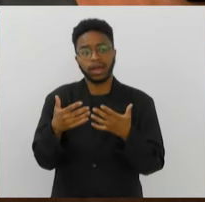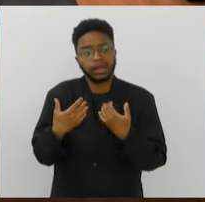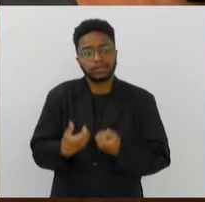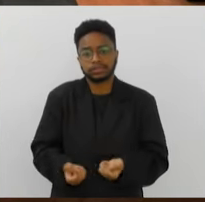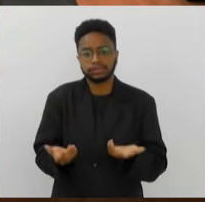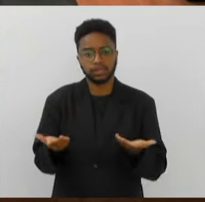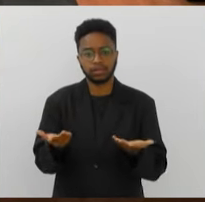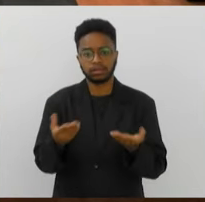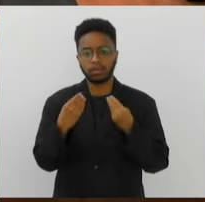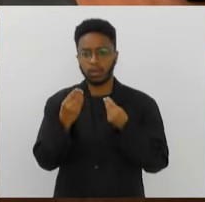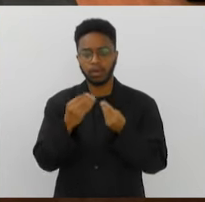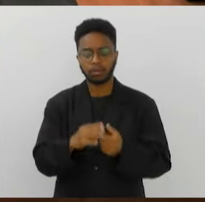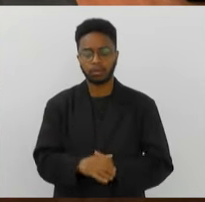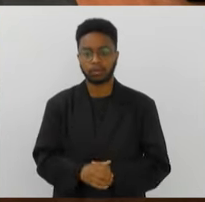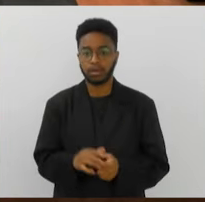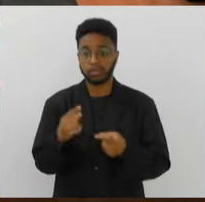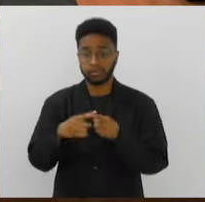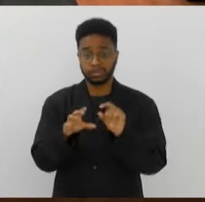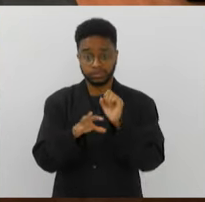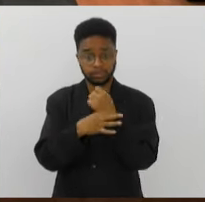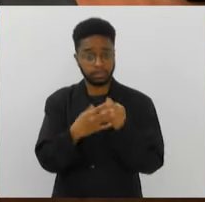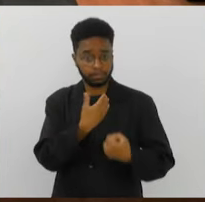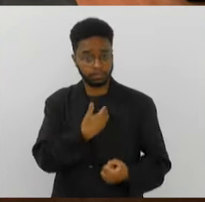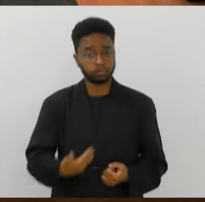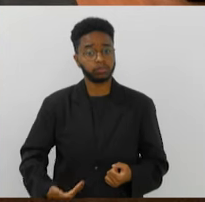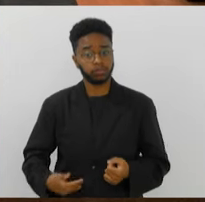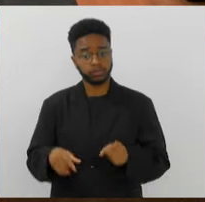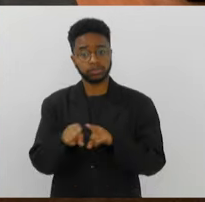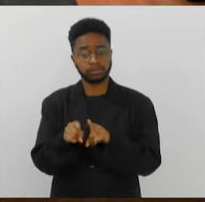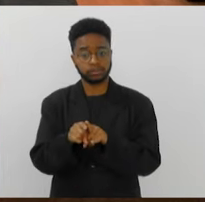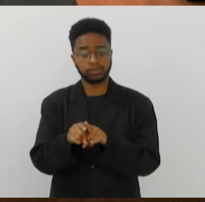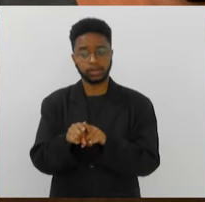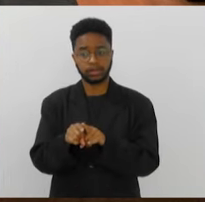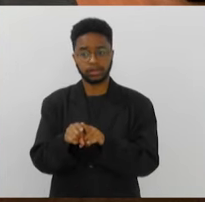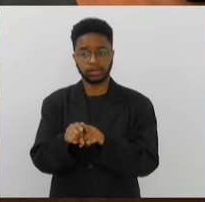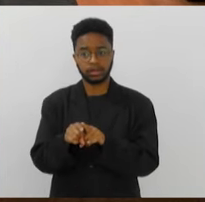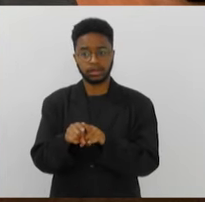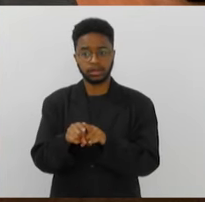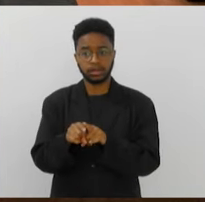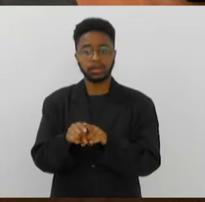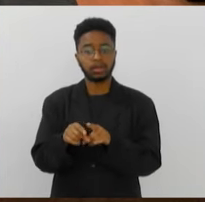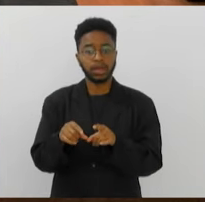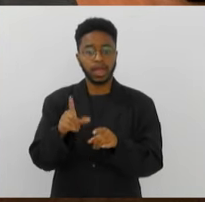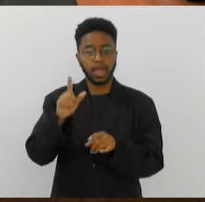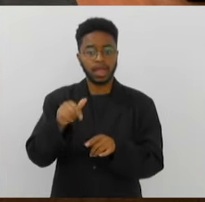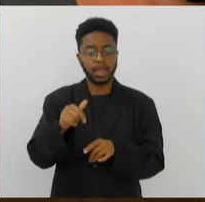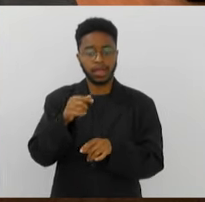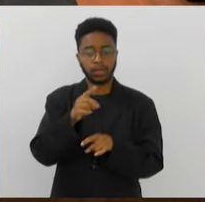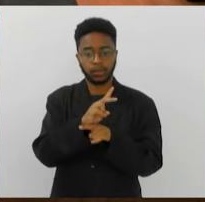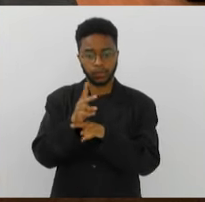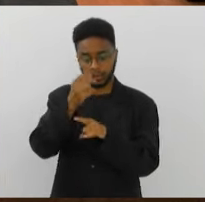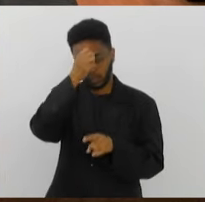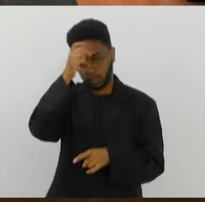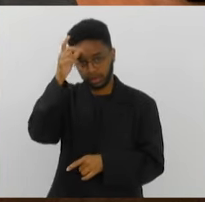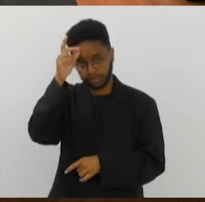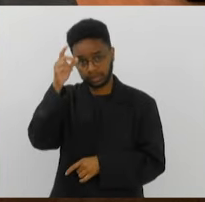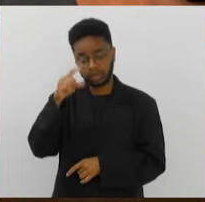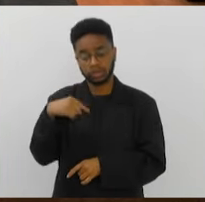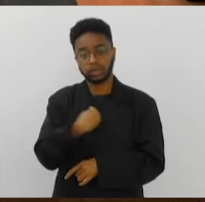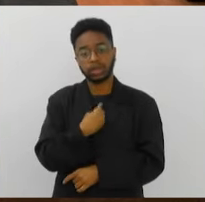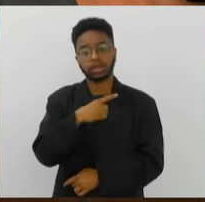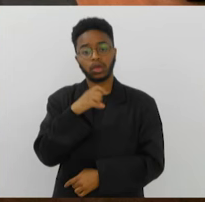cara. Segurança pública é poda de árvore para iluminação. Segurança pública é a guarda municipal. Deputado Pobel, nós temos 8